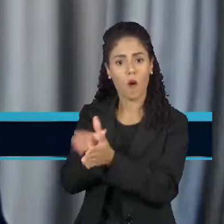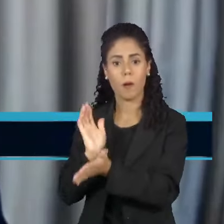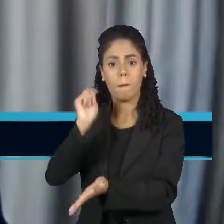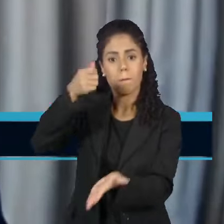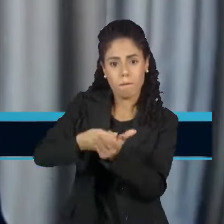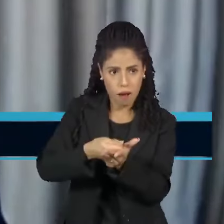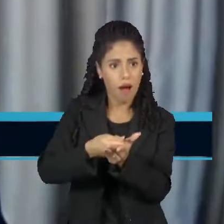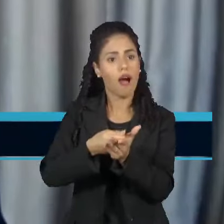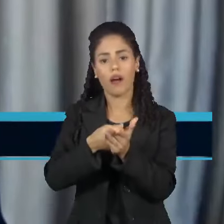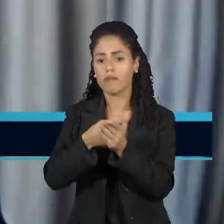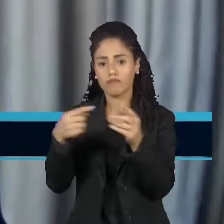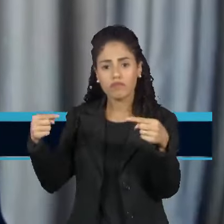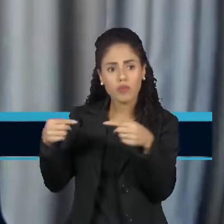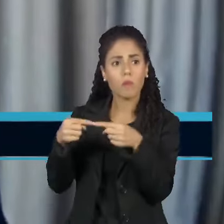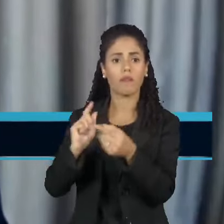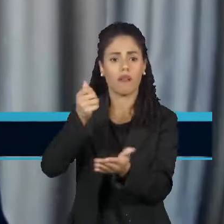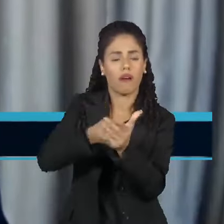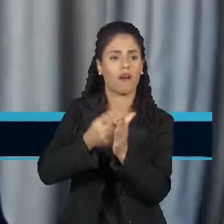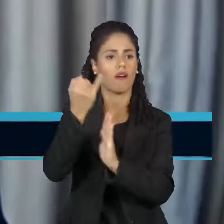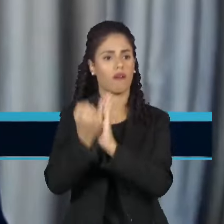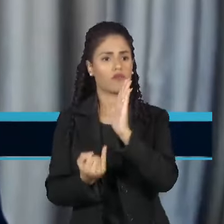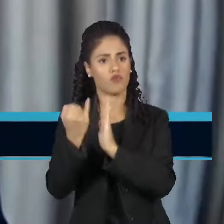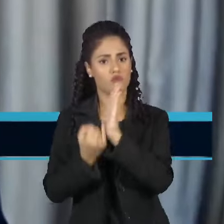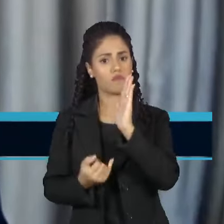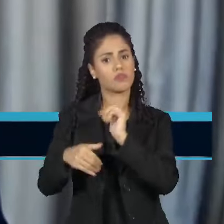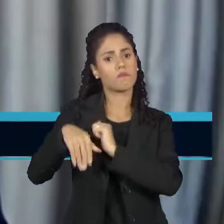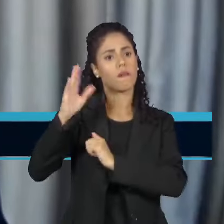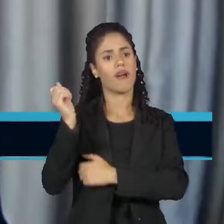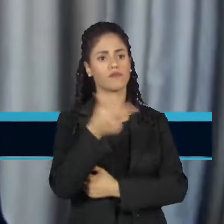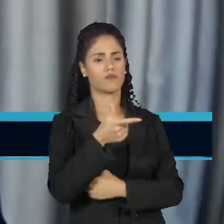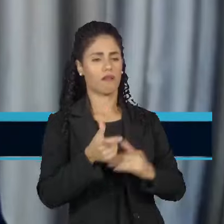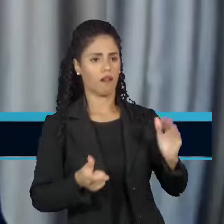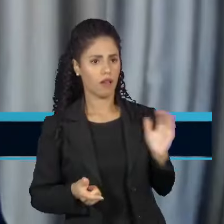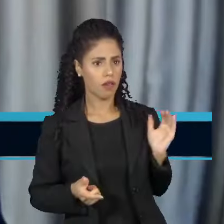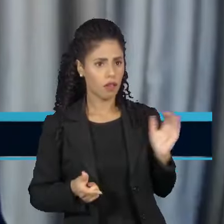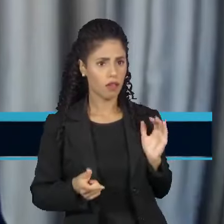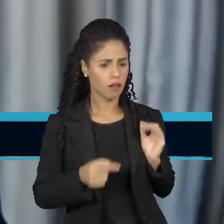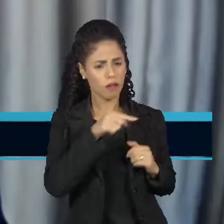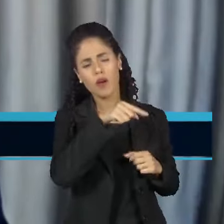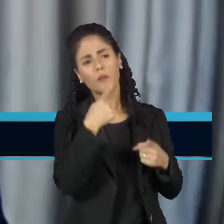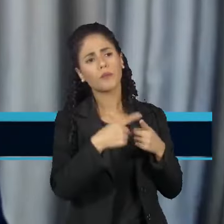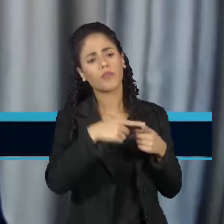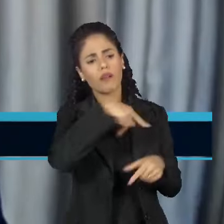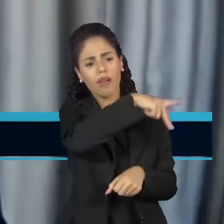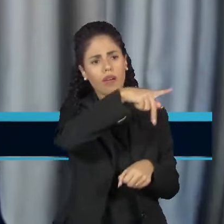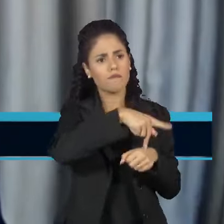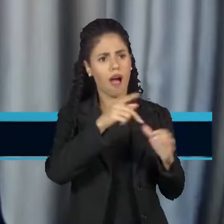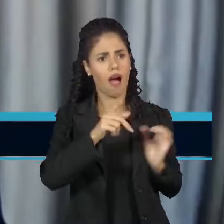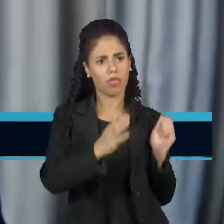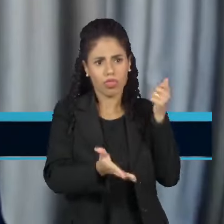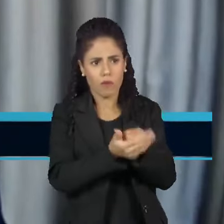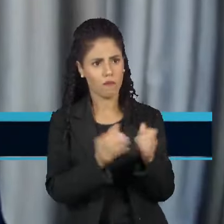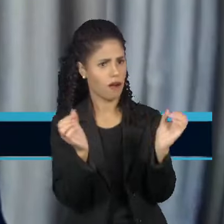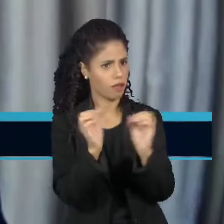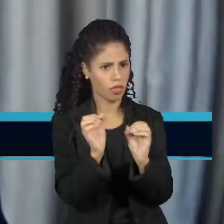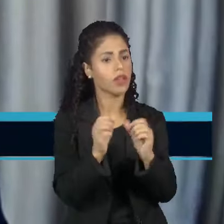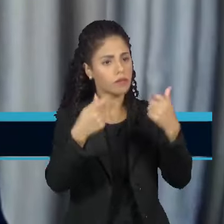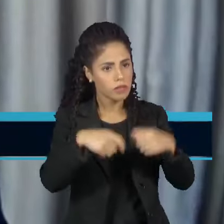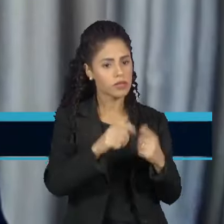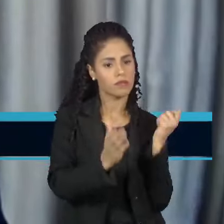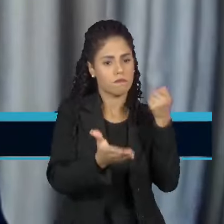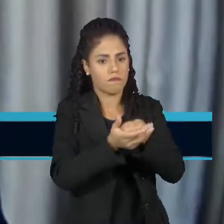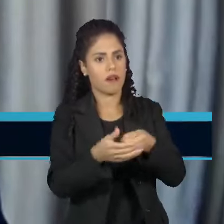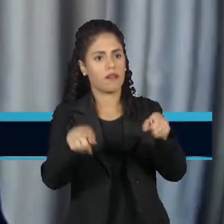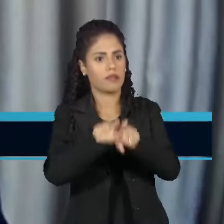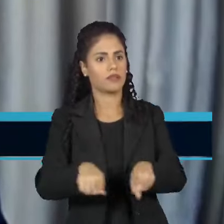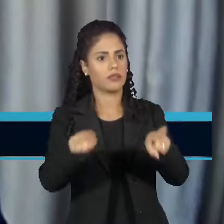preço proporcionalmente mais alto, seria uma ilusão pensar que países ricos podem dar as costas para o mundo e